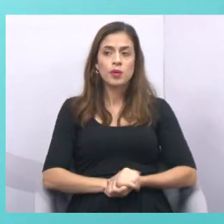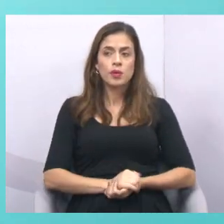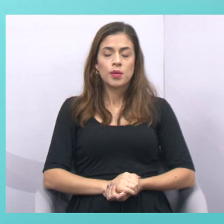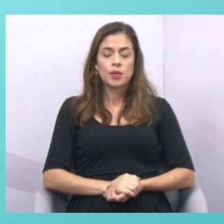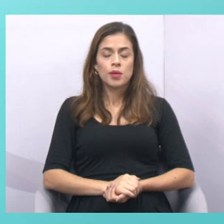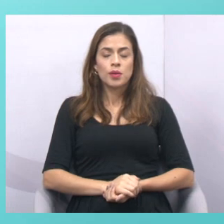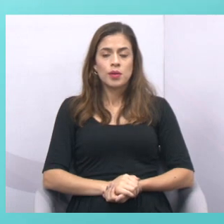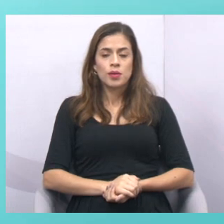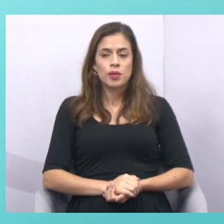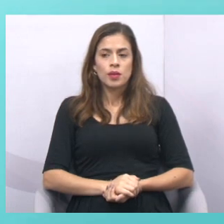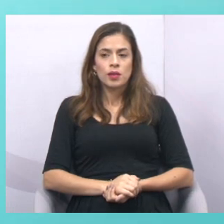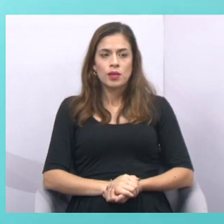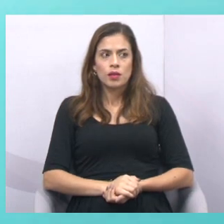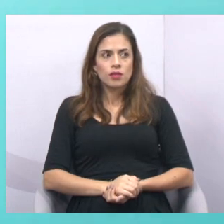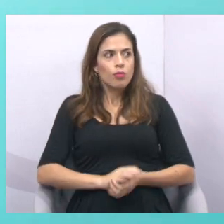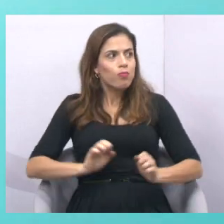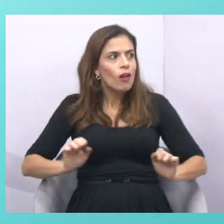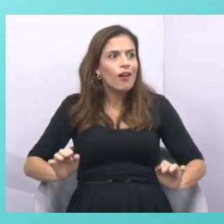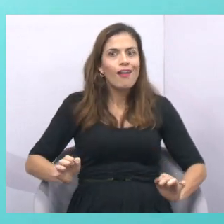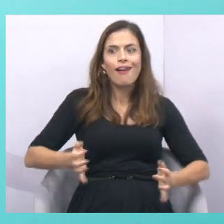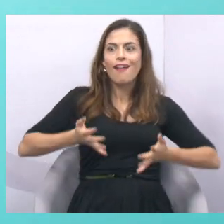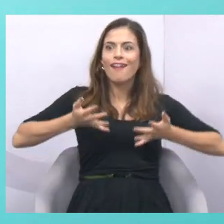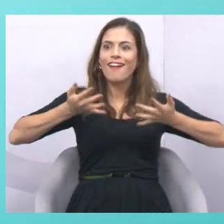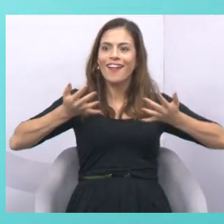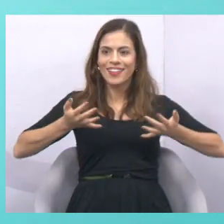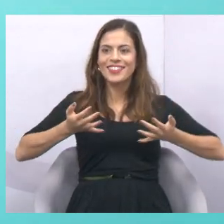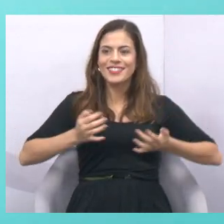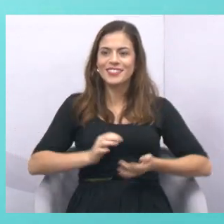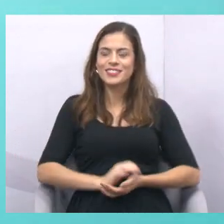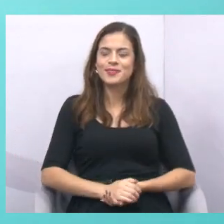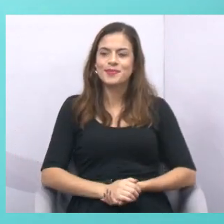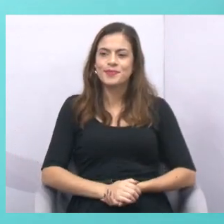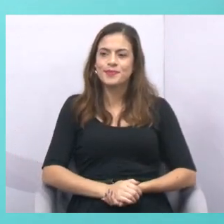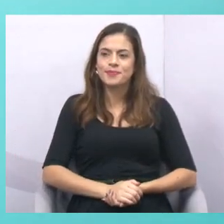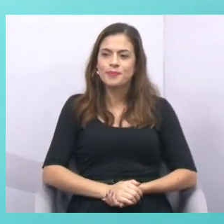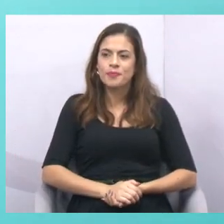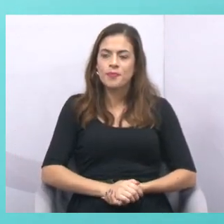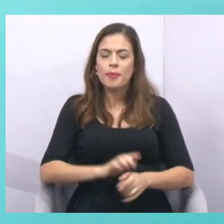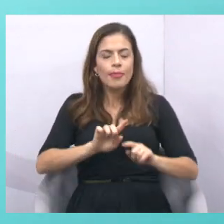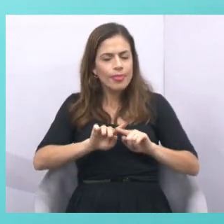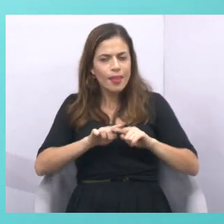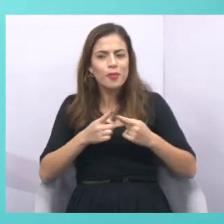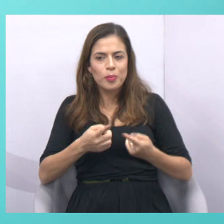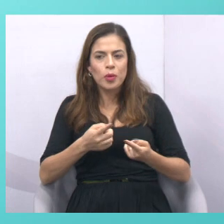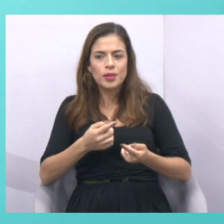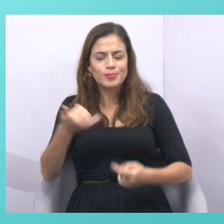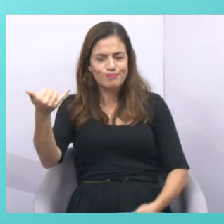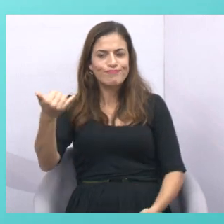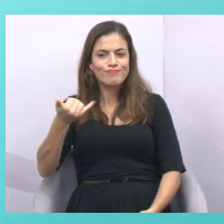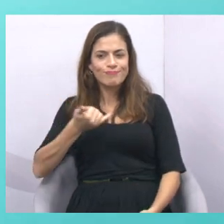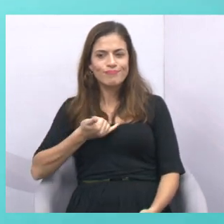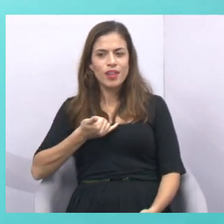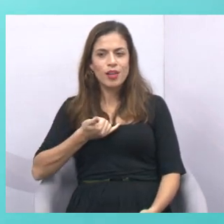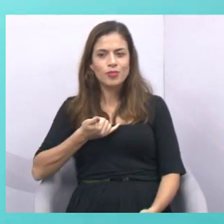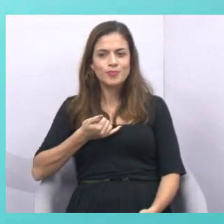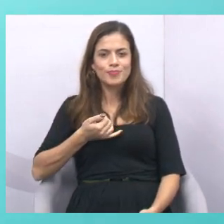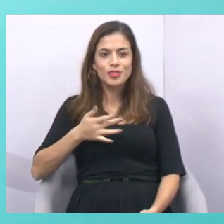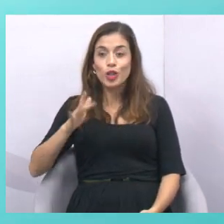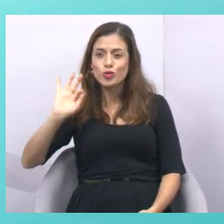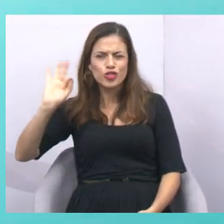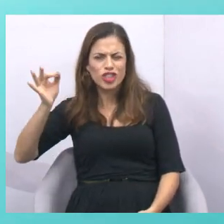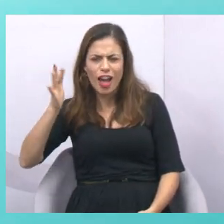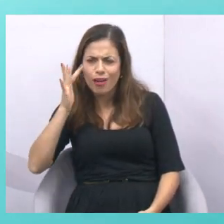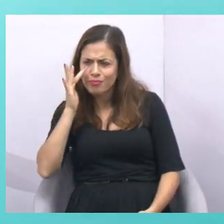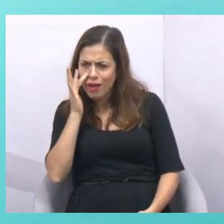E isso aí foi uma injeção de ânimo para mim. Depois disso aí que ele falou, eu sempre o admirei, né, como um